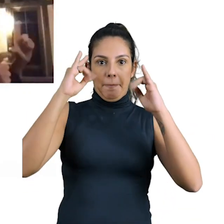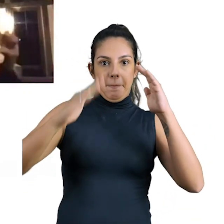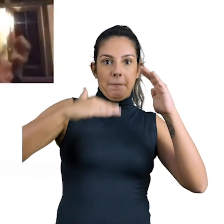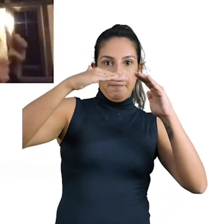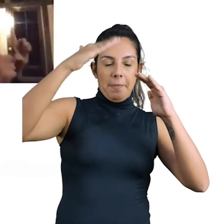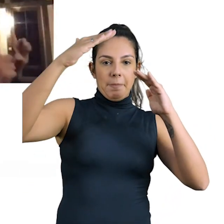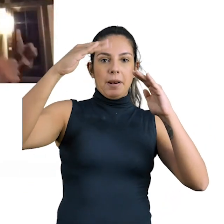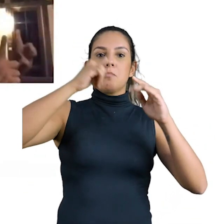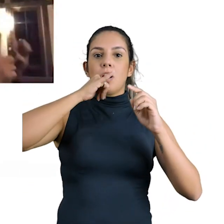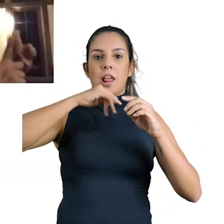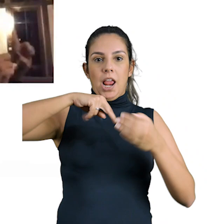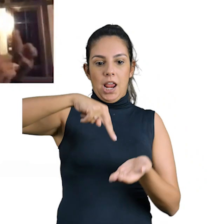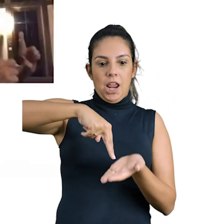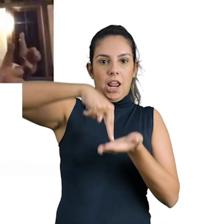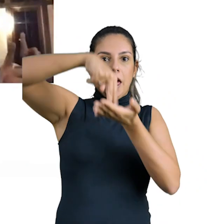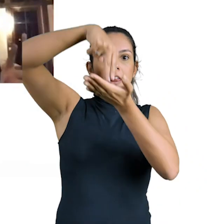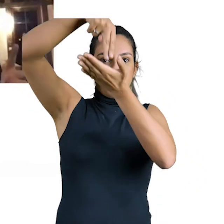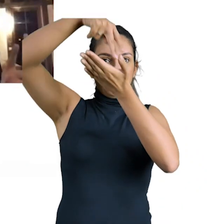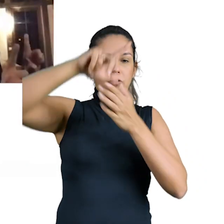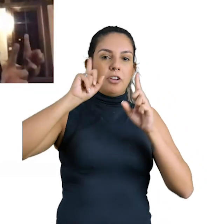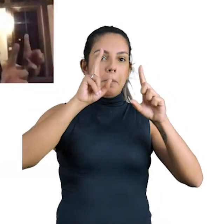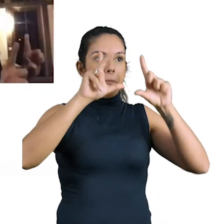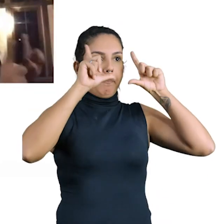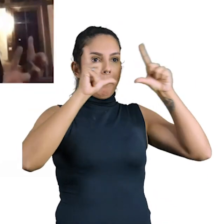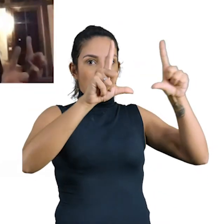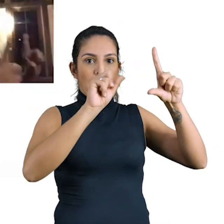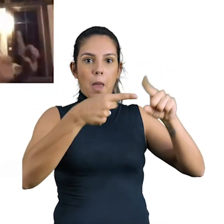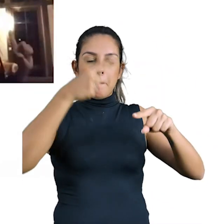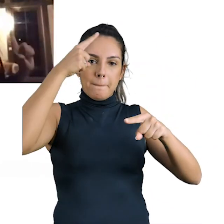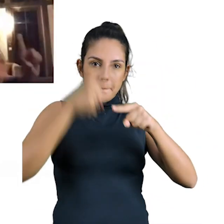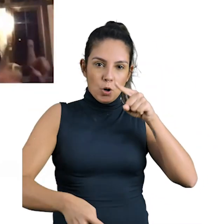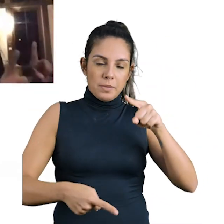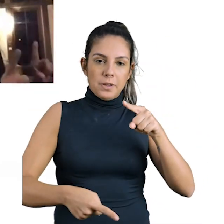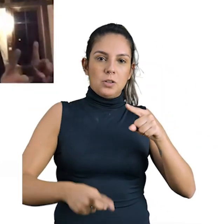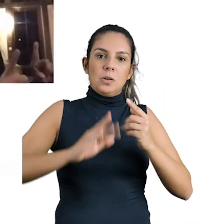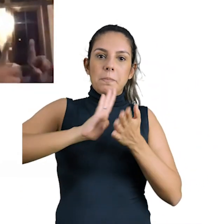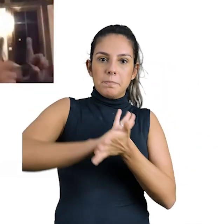placa ao lado dos elevadores dizendo